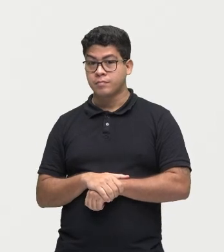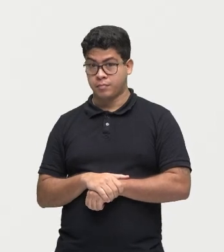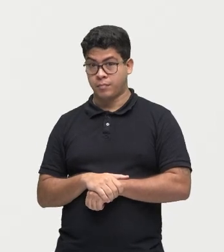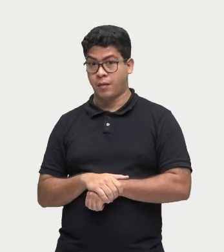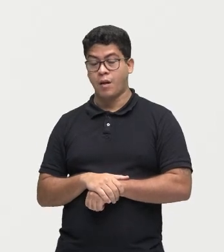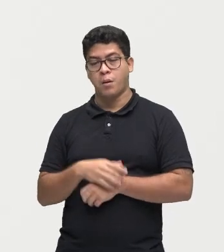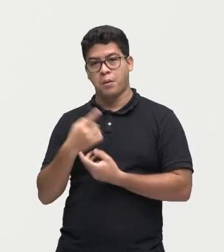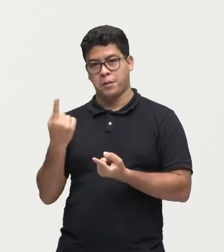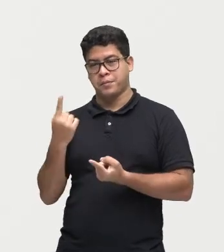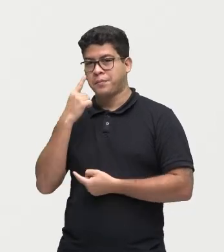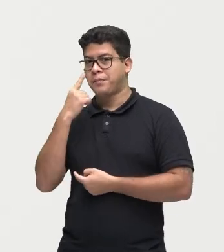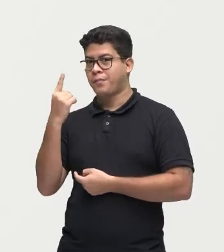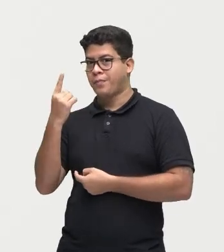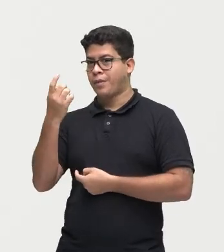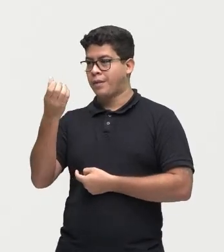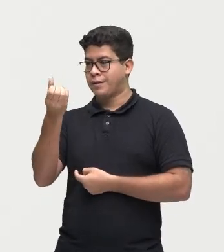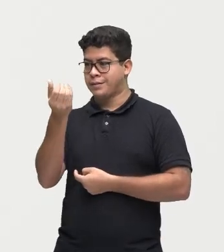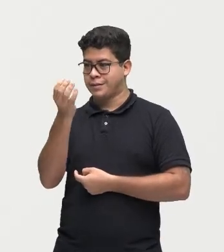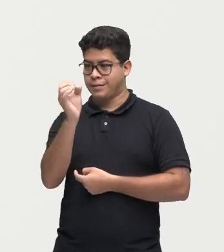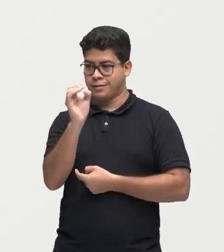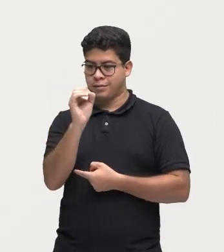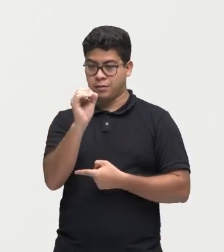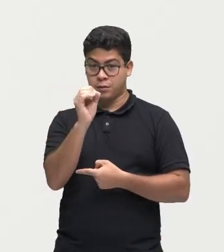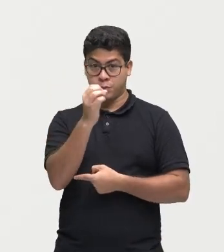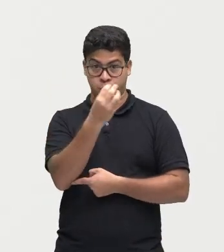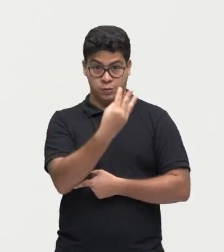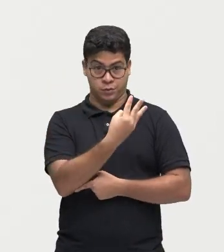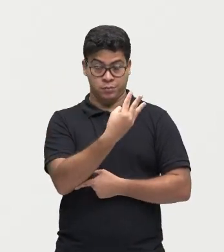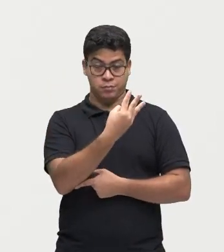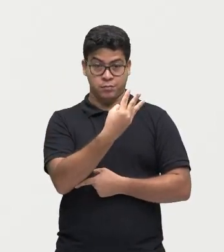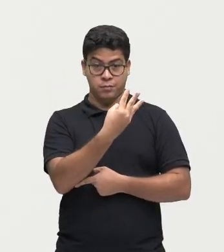aqui é igual a 1.800.